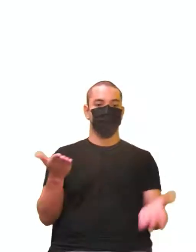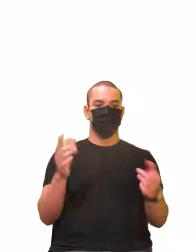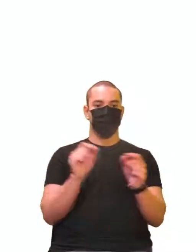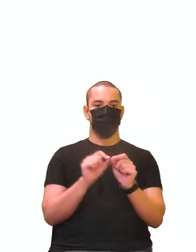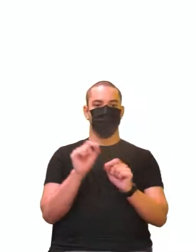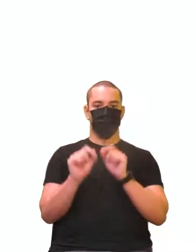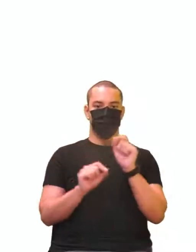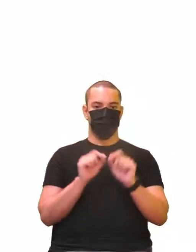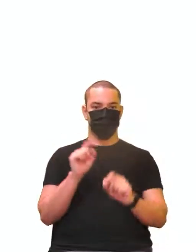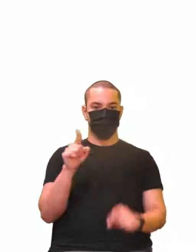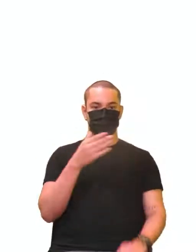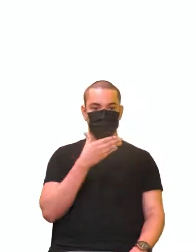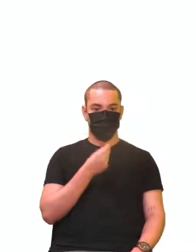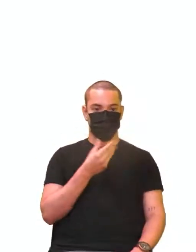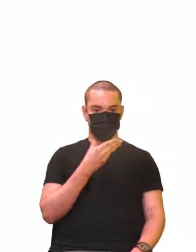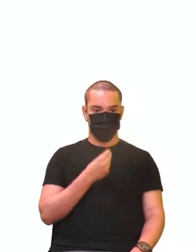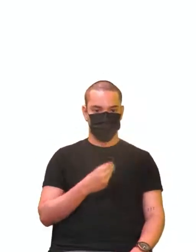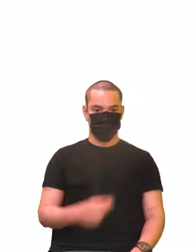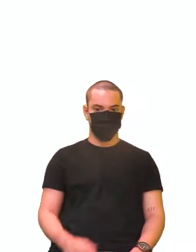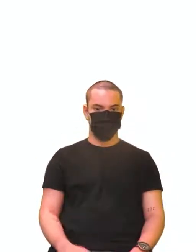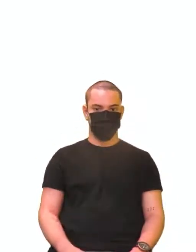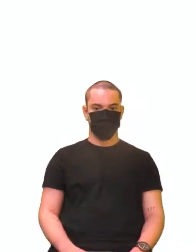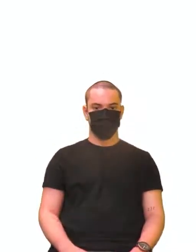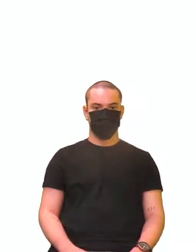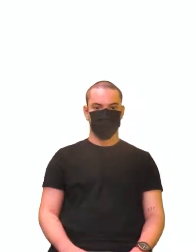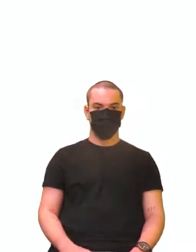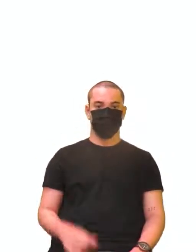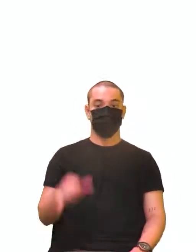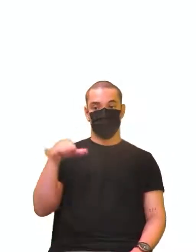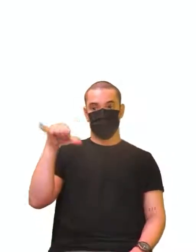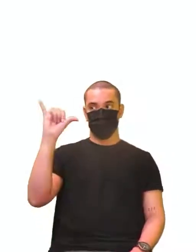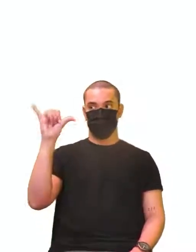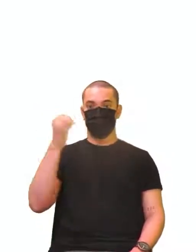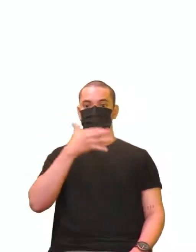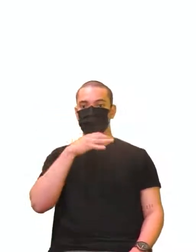Aí... Ele é menino, então ganhou um do pai.